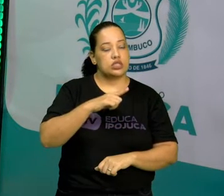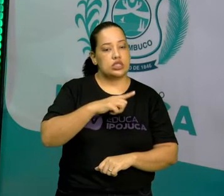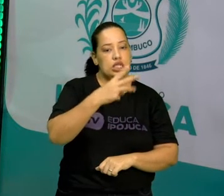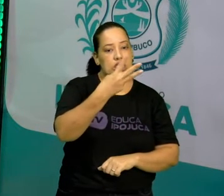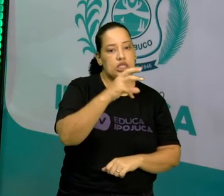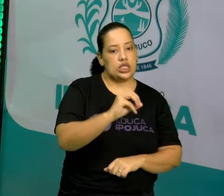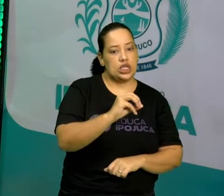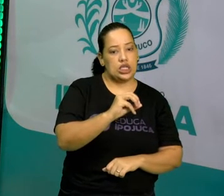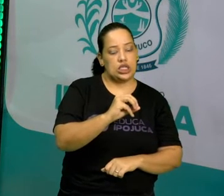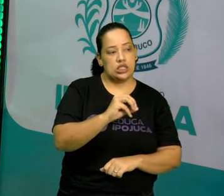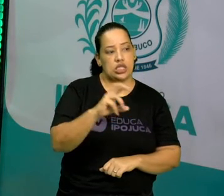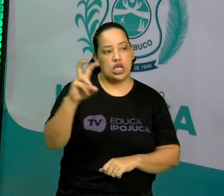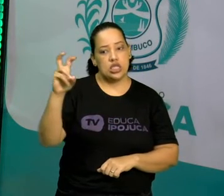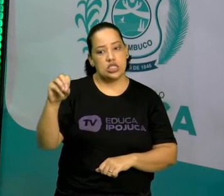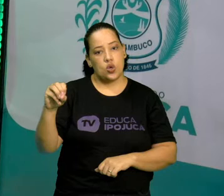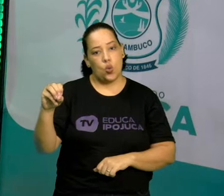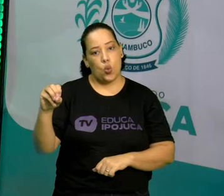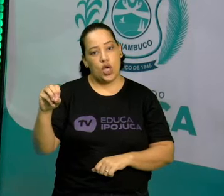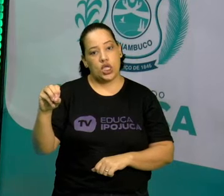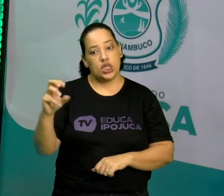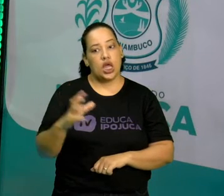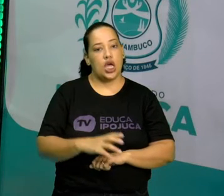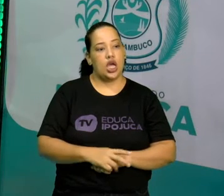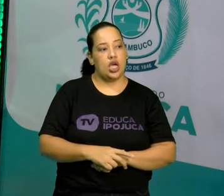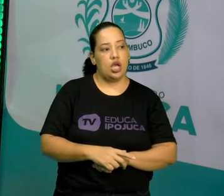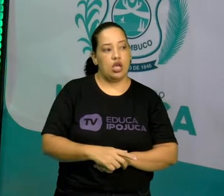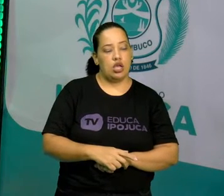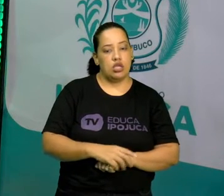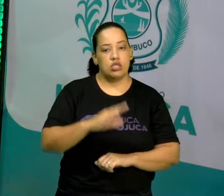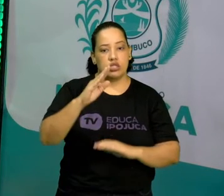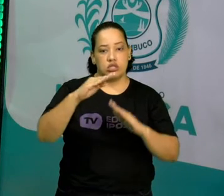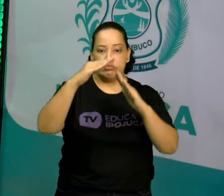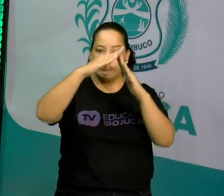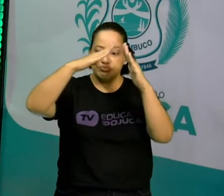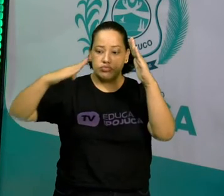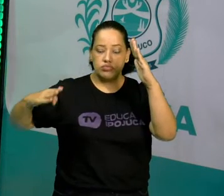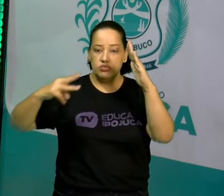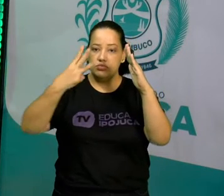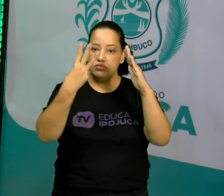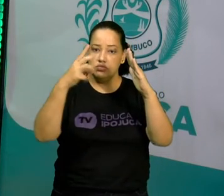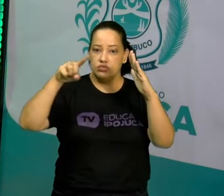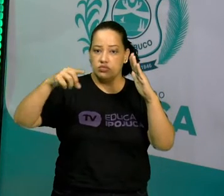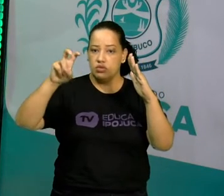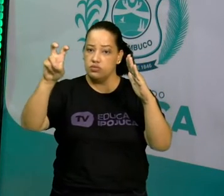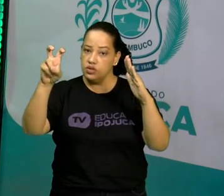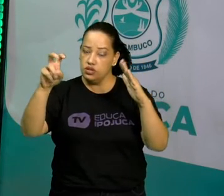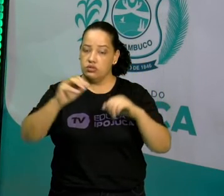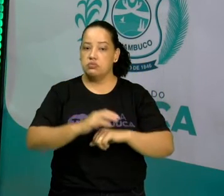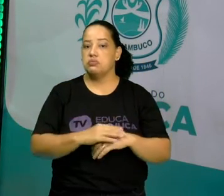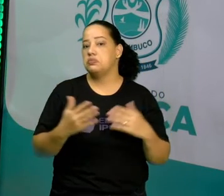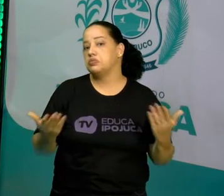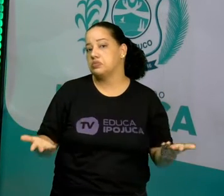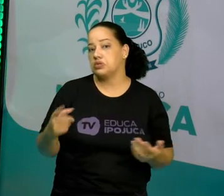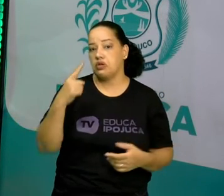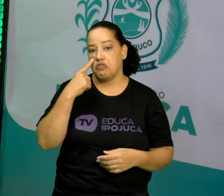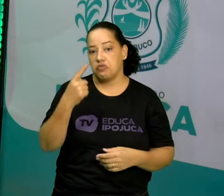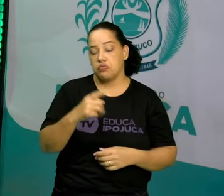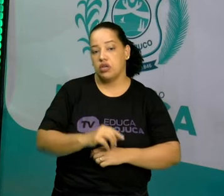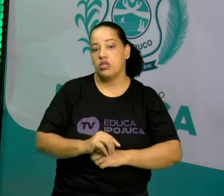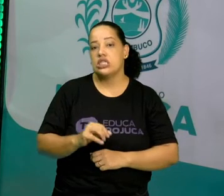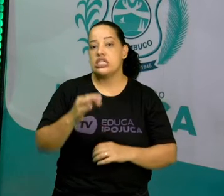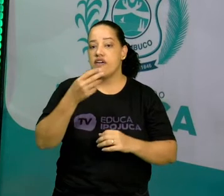30, um ângulo de 50 aqui no outro e tem um lado de 3,5. Logo, eu posso dizer